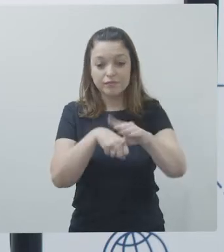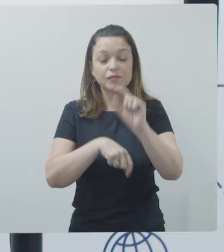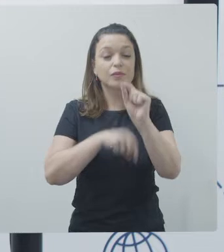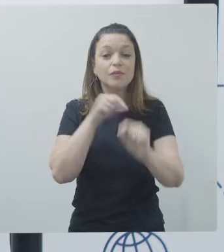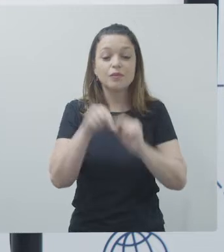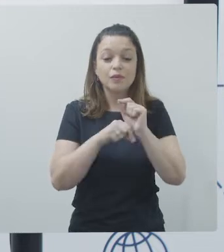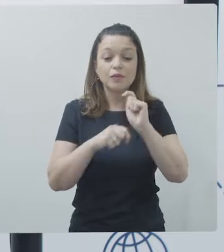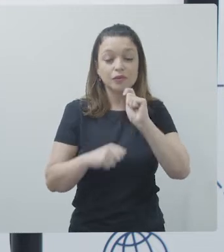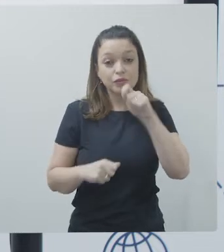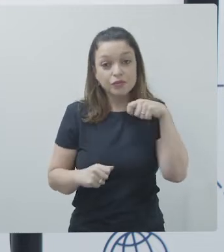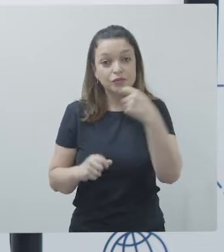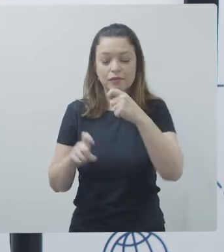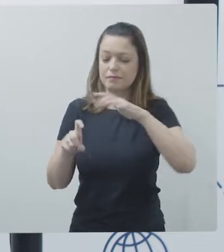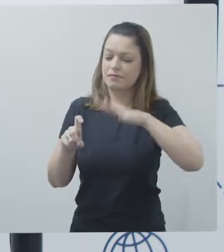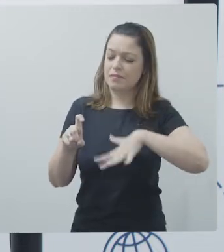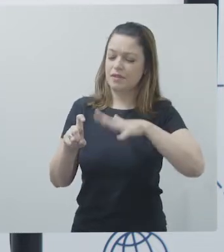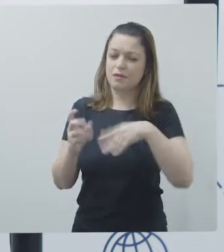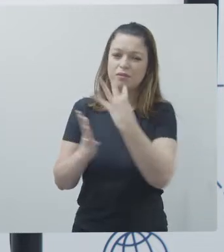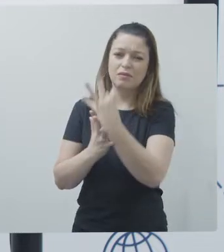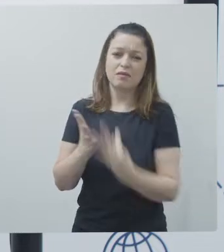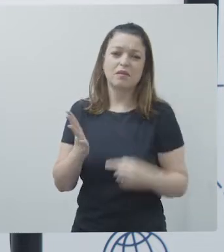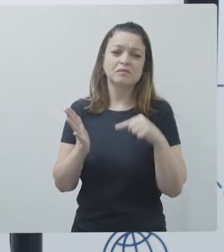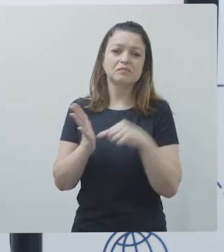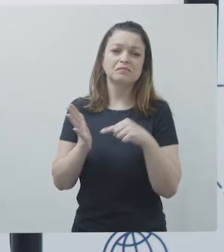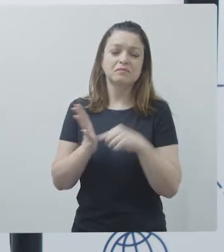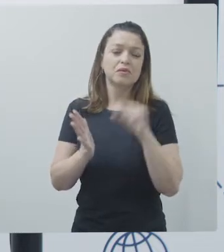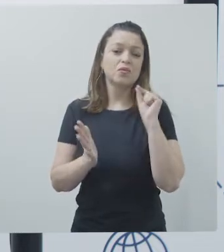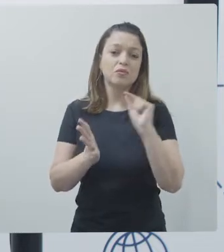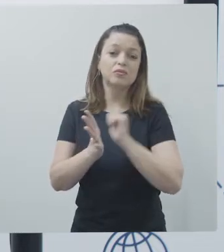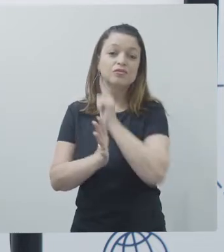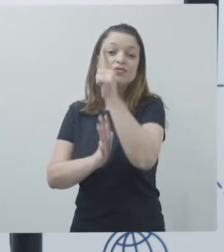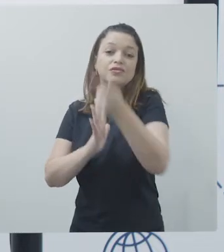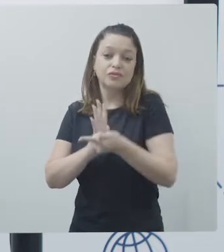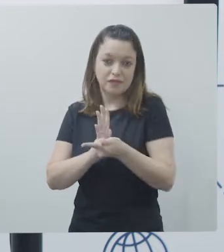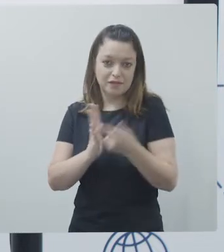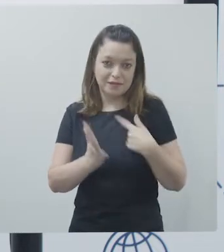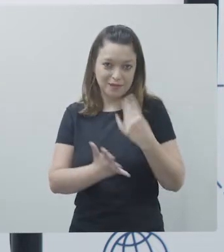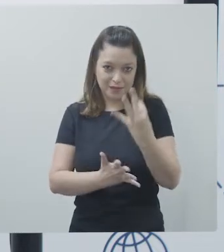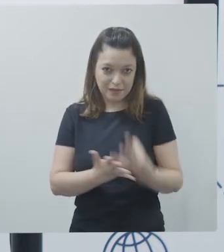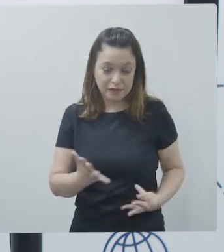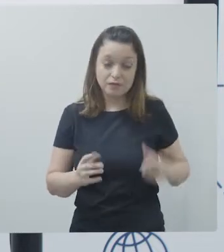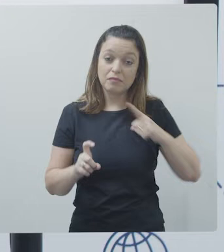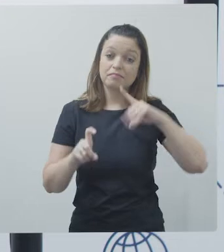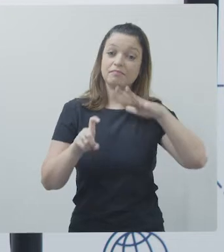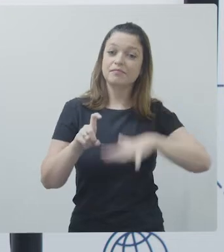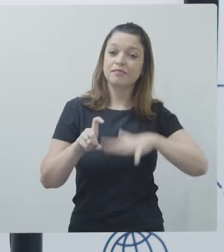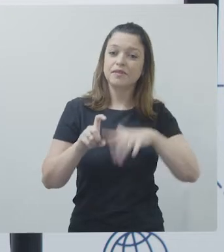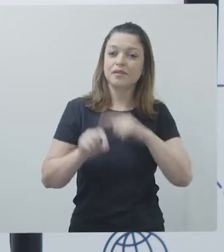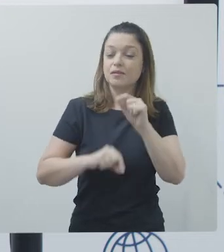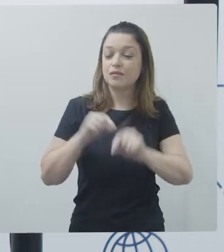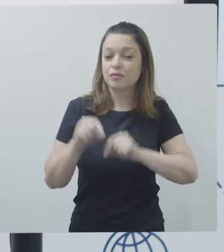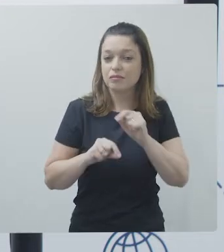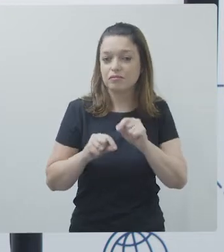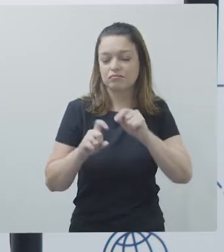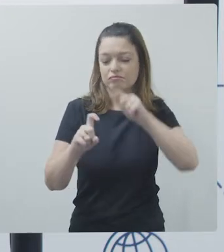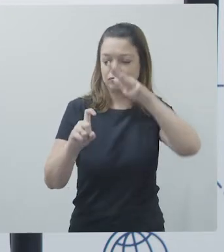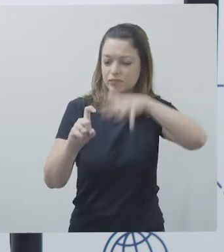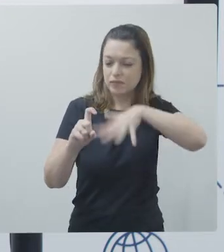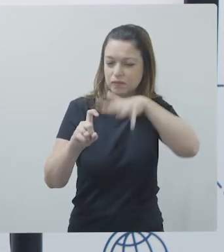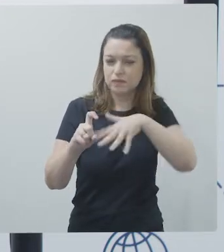o gênero mito. Porque nós estamos falando, trazendo aí essa ideia de mito. Já mostrei para vocês onde fica aquela